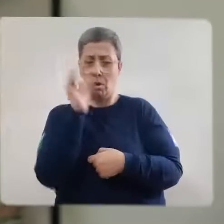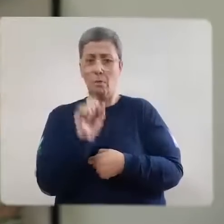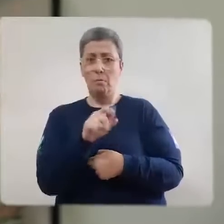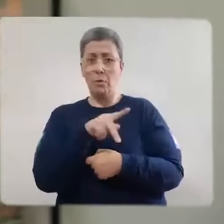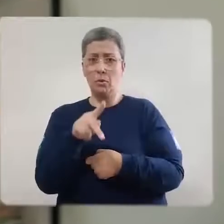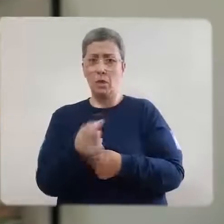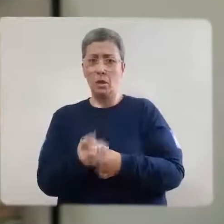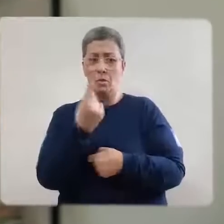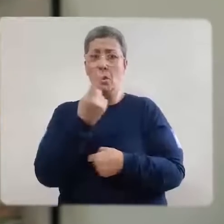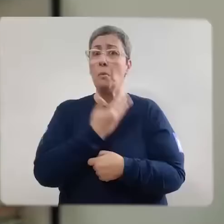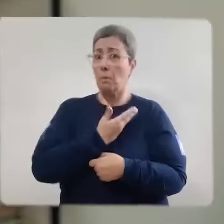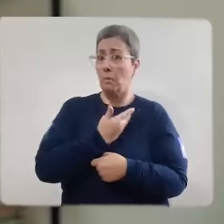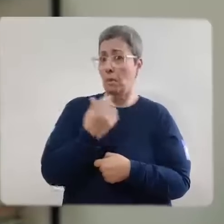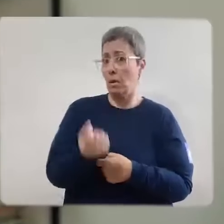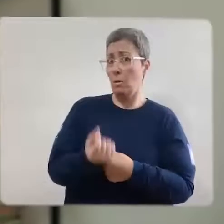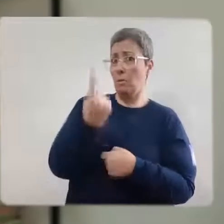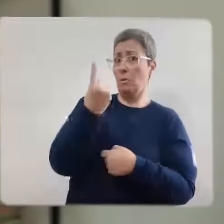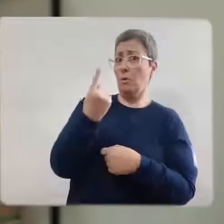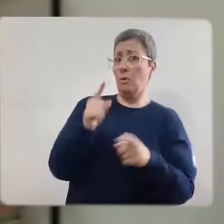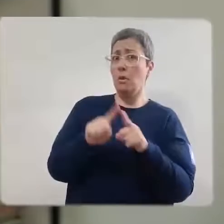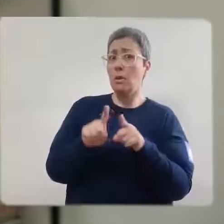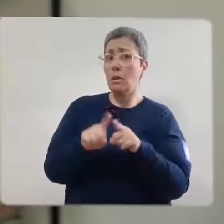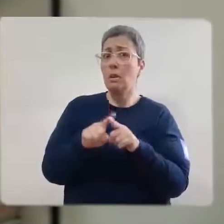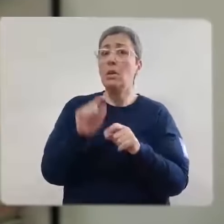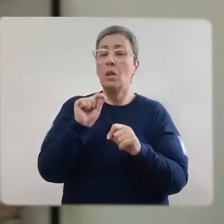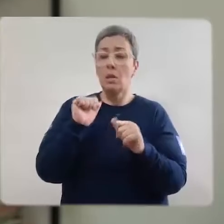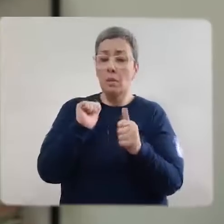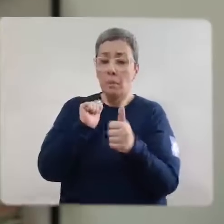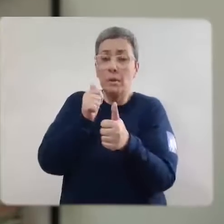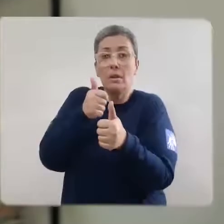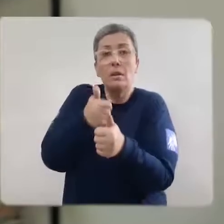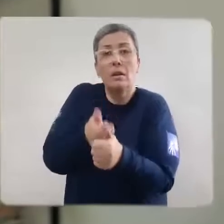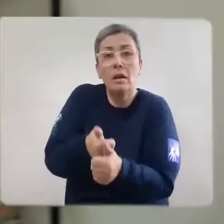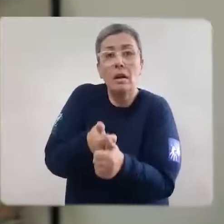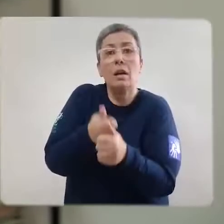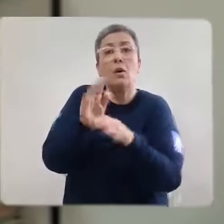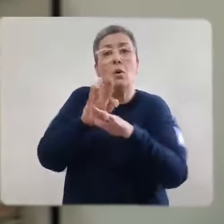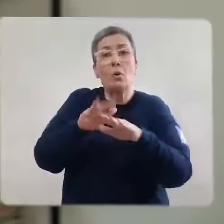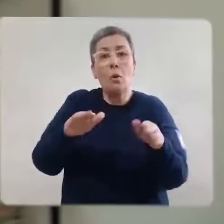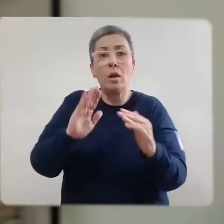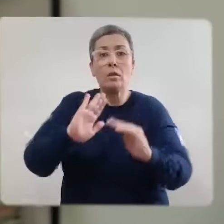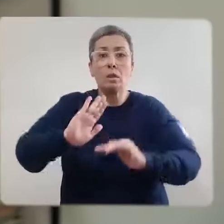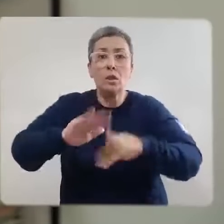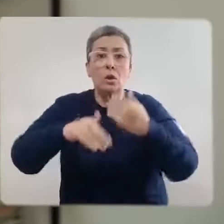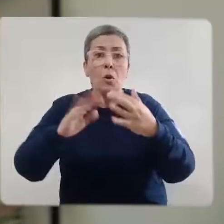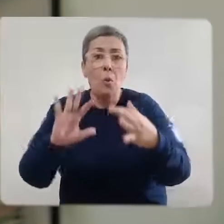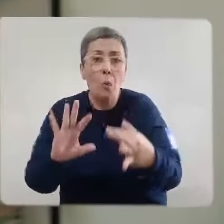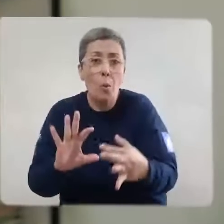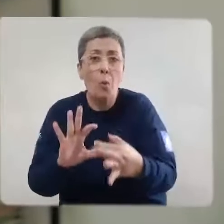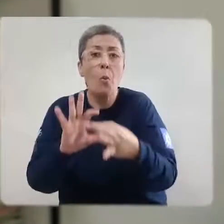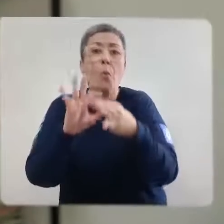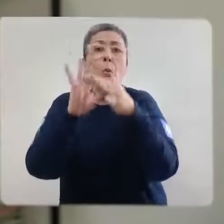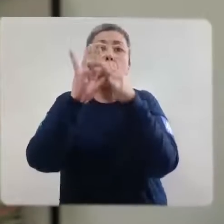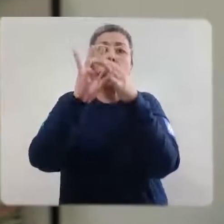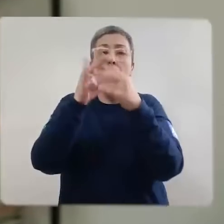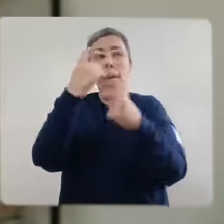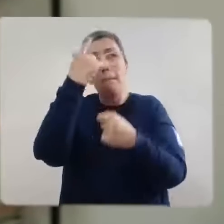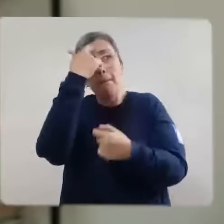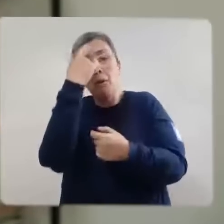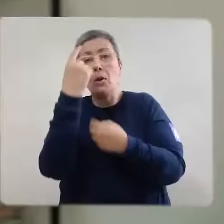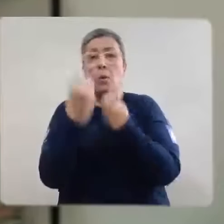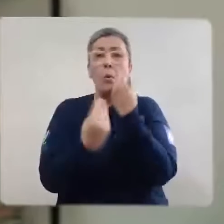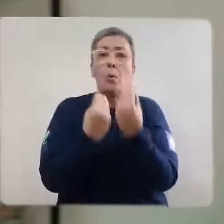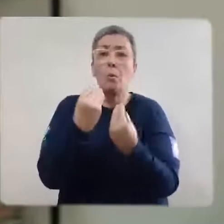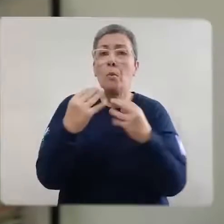criança. Os colegas também. Então, a gente precisa se aproximar dessa criança, construir um vínculo e